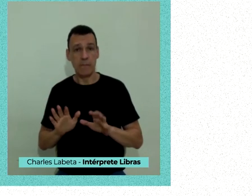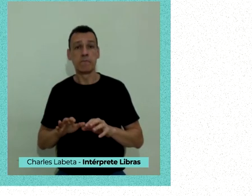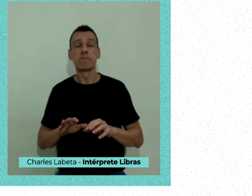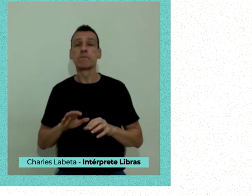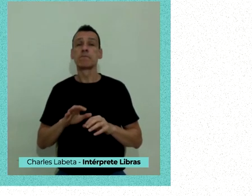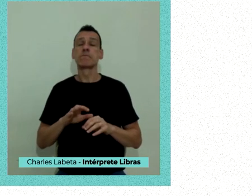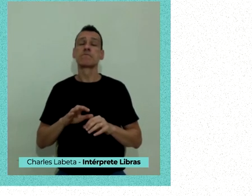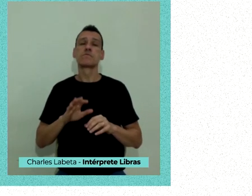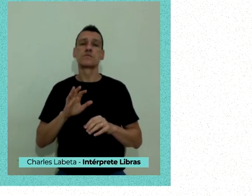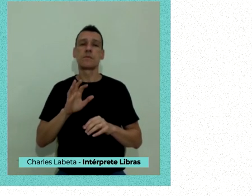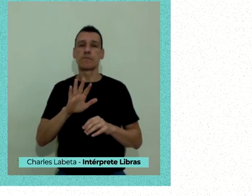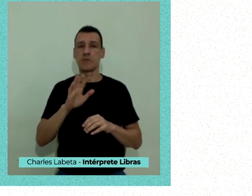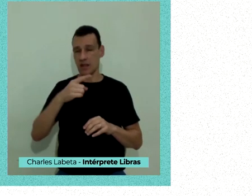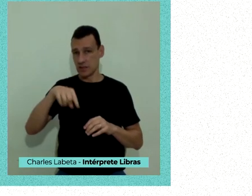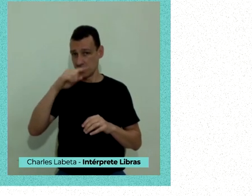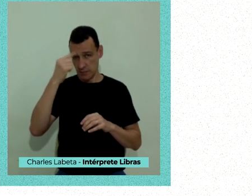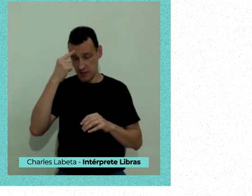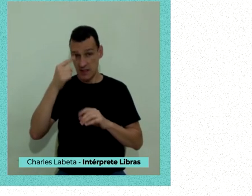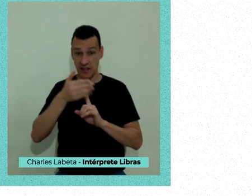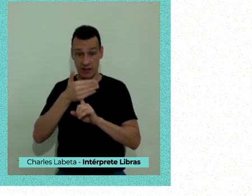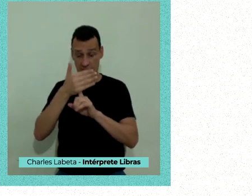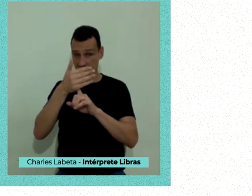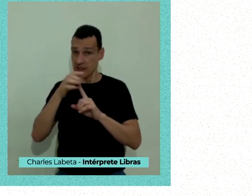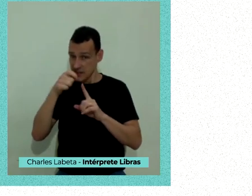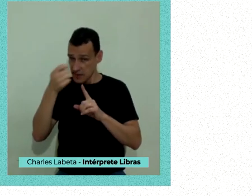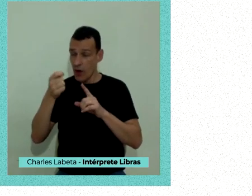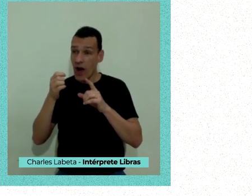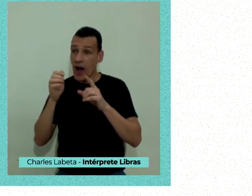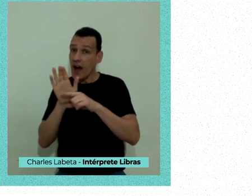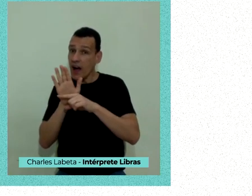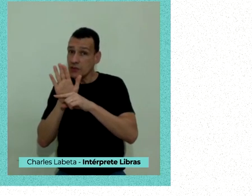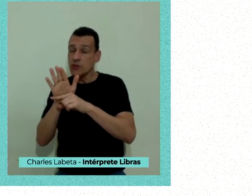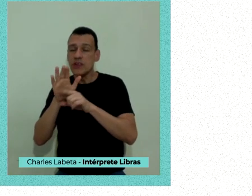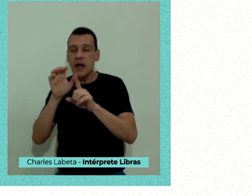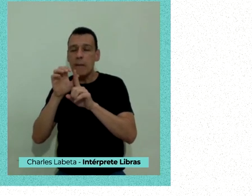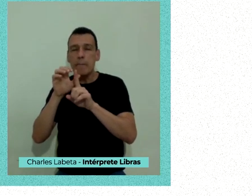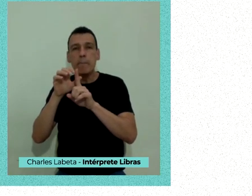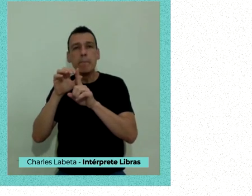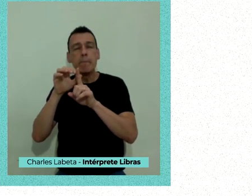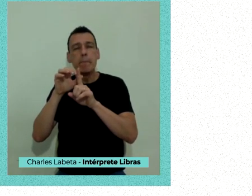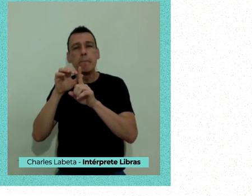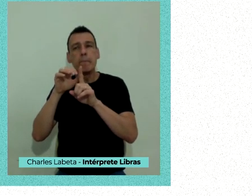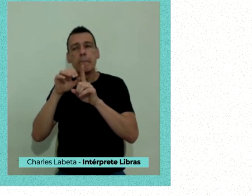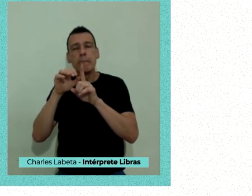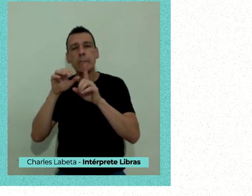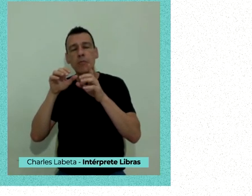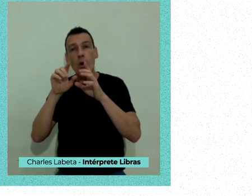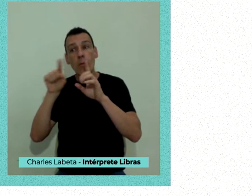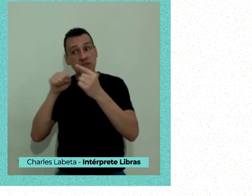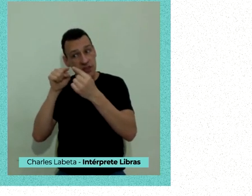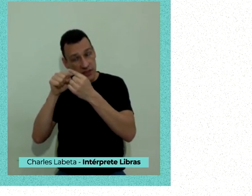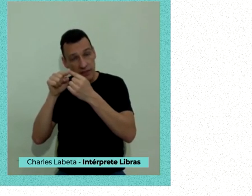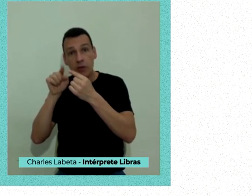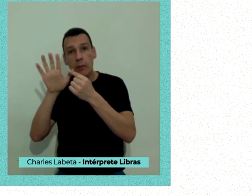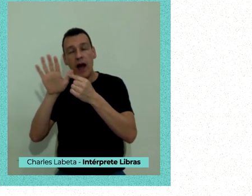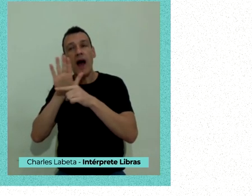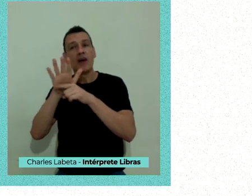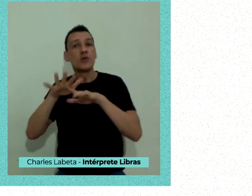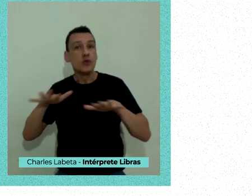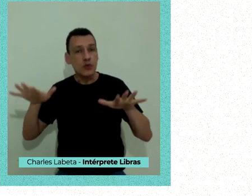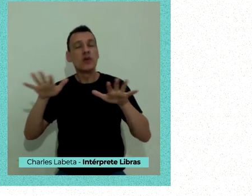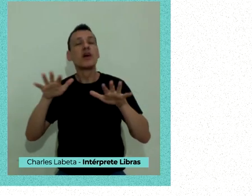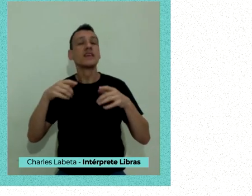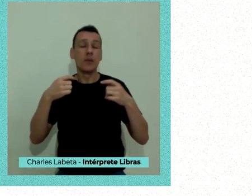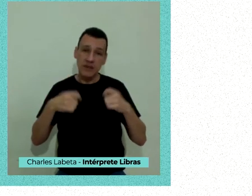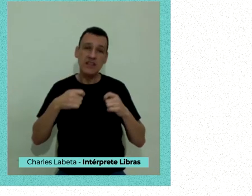meio comum, a gente leva essa tecnologia para a escola. E, na verdade, ela vem para enriquecer e